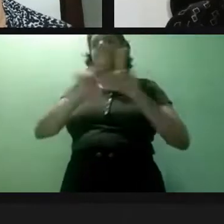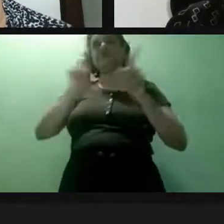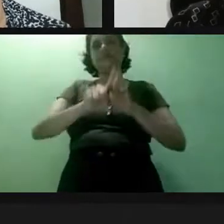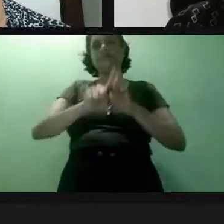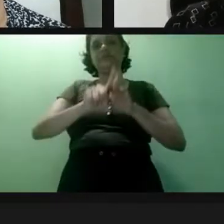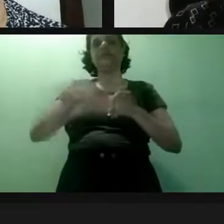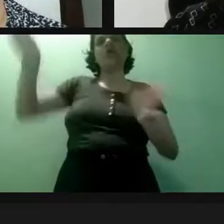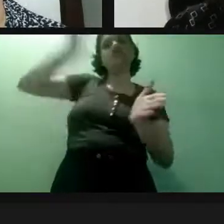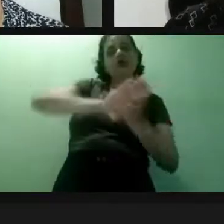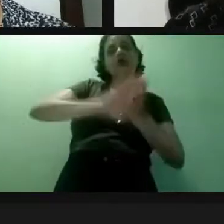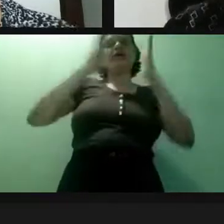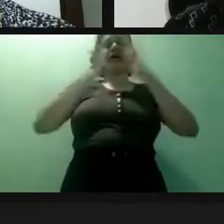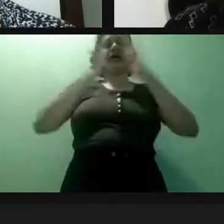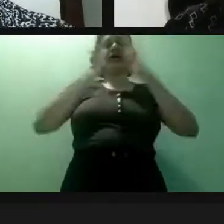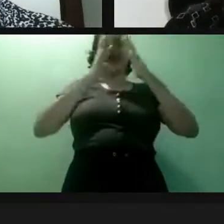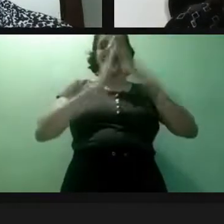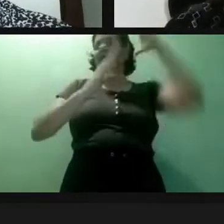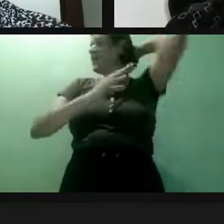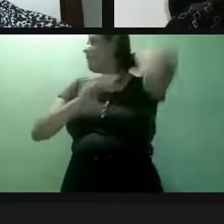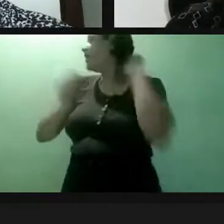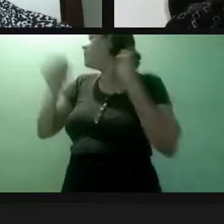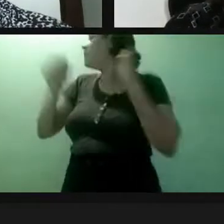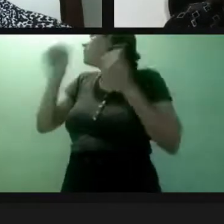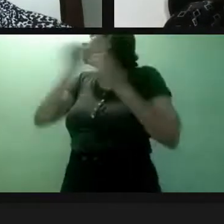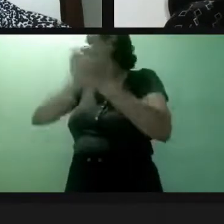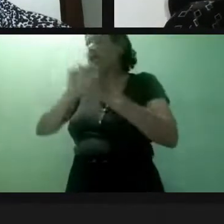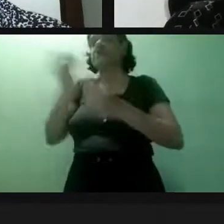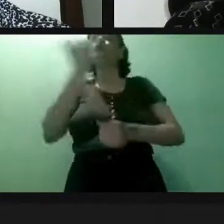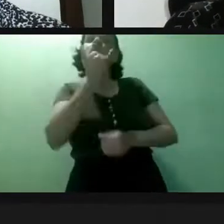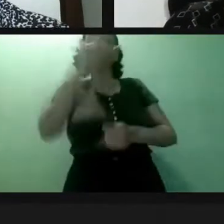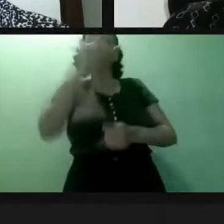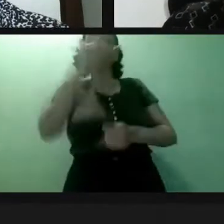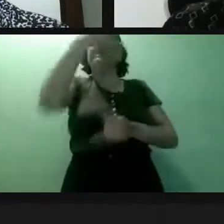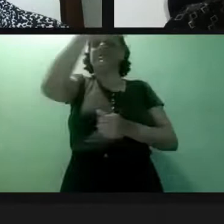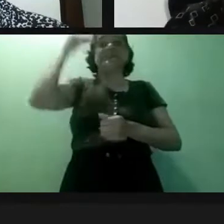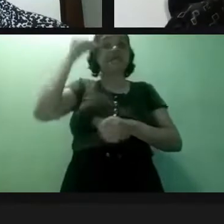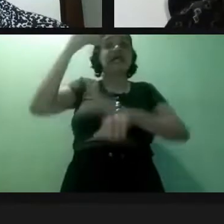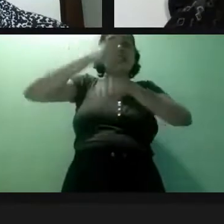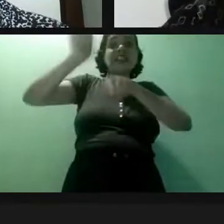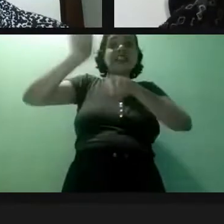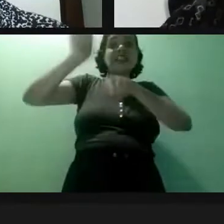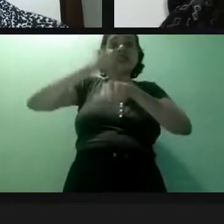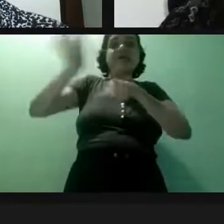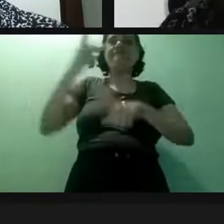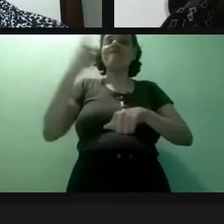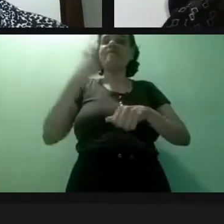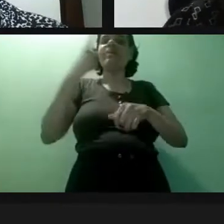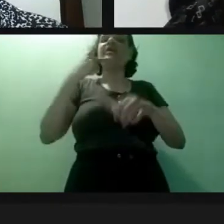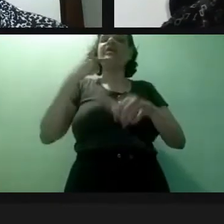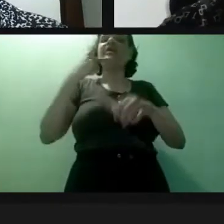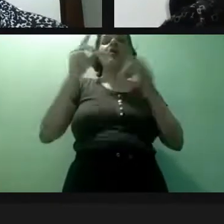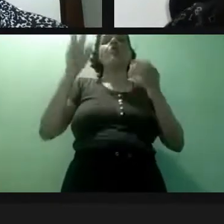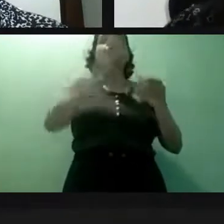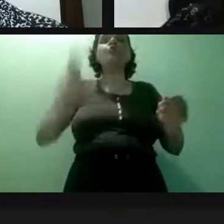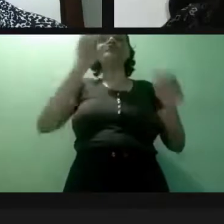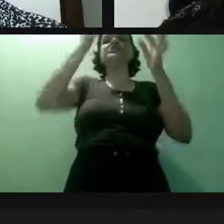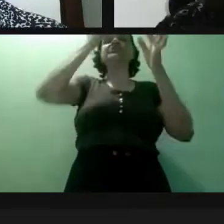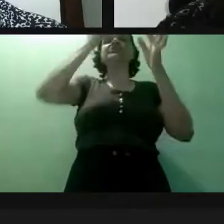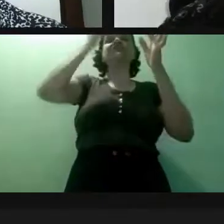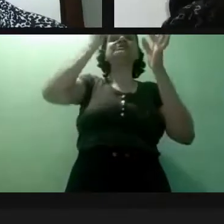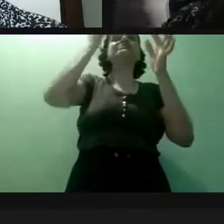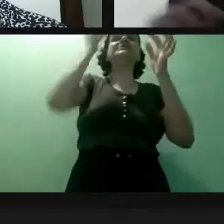casa e lavando o cabelo. Outra dica também que eu esqueci de falar é que para as mulheres que gostam de usar maquiagem, a gente que coloca